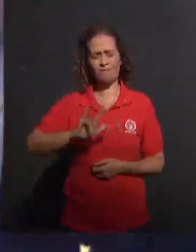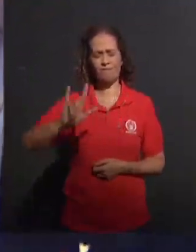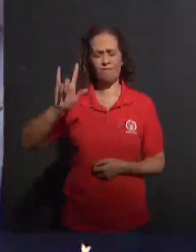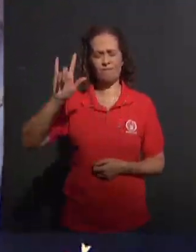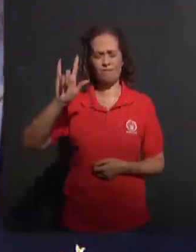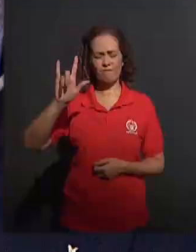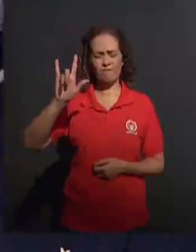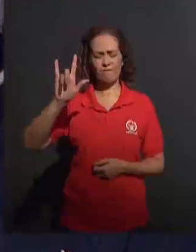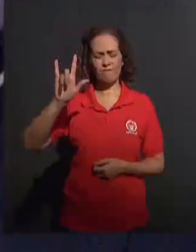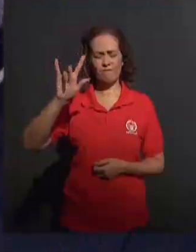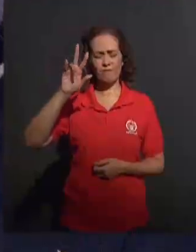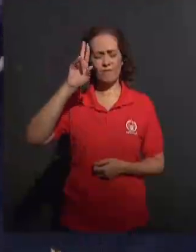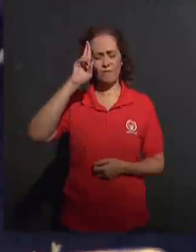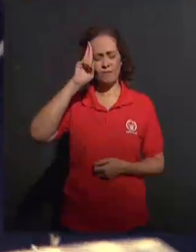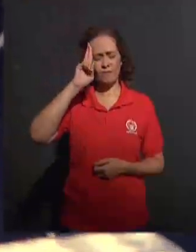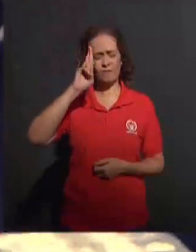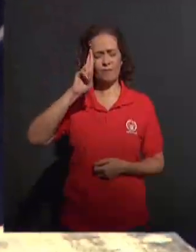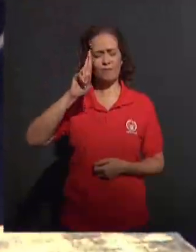te amamos, Senhor,